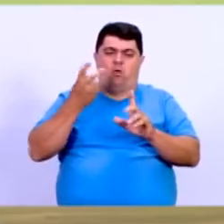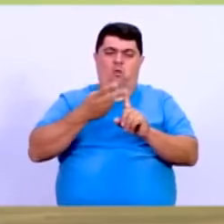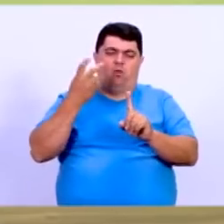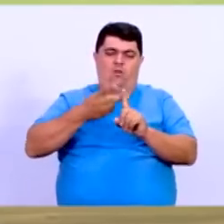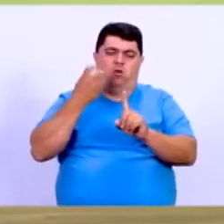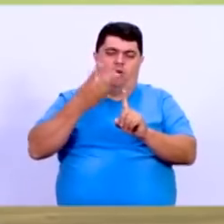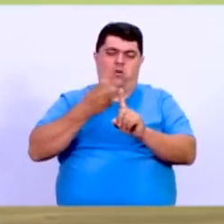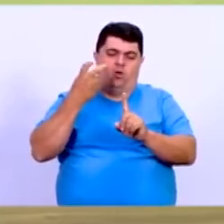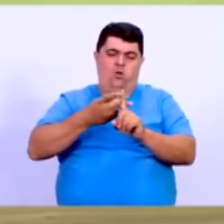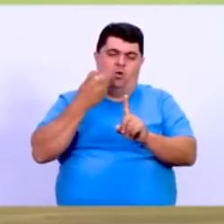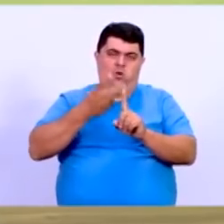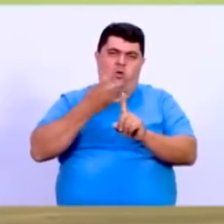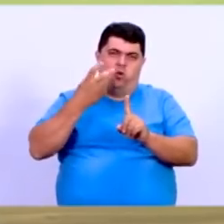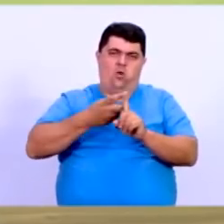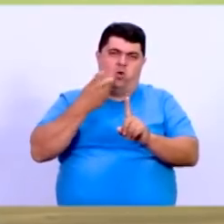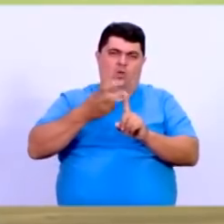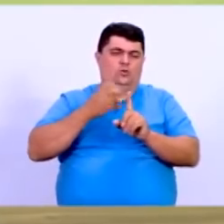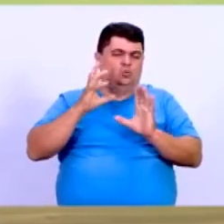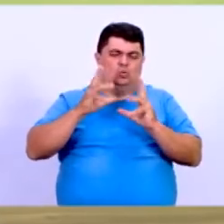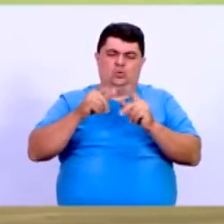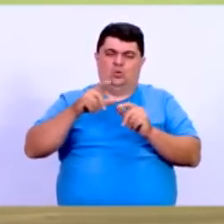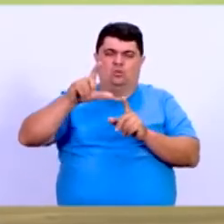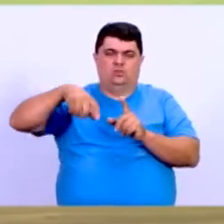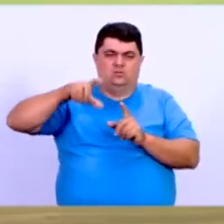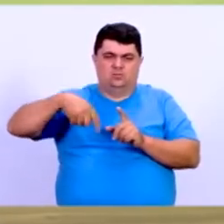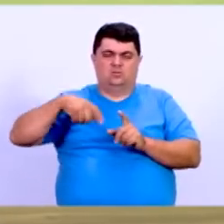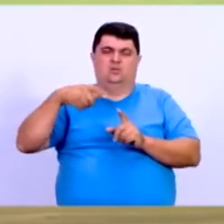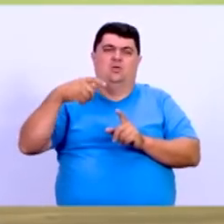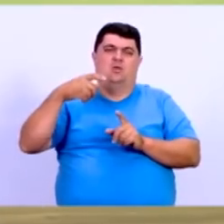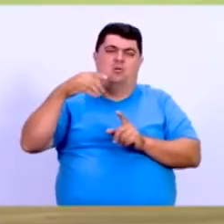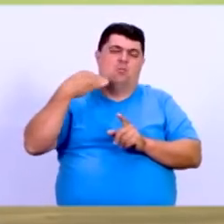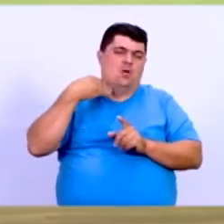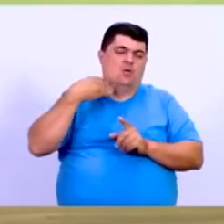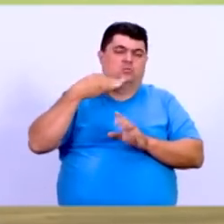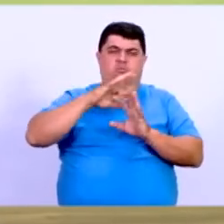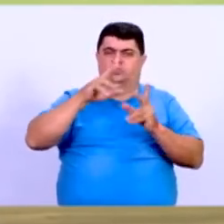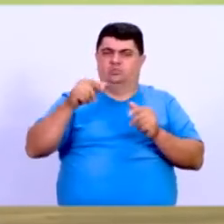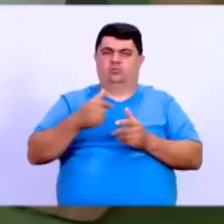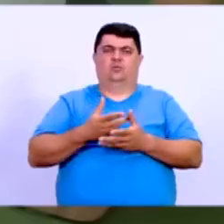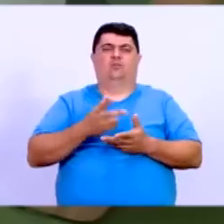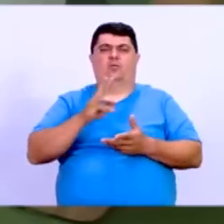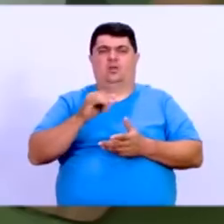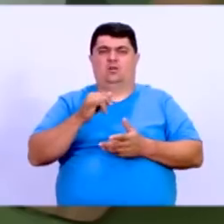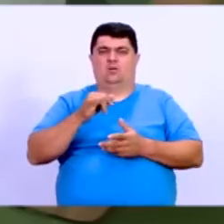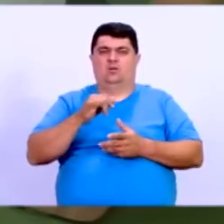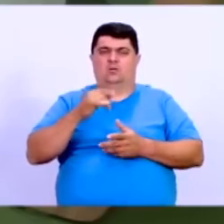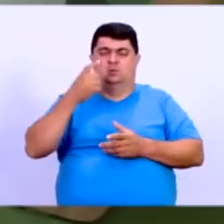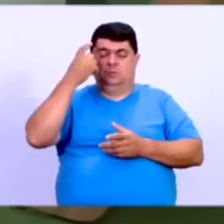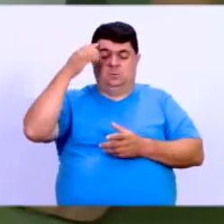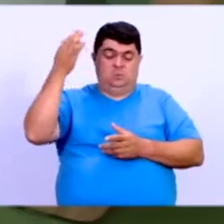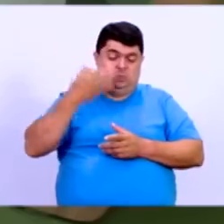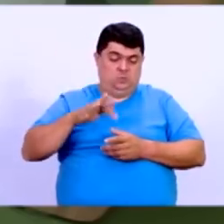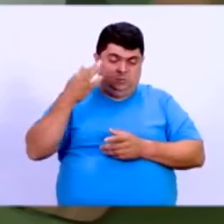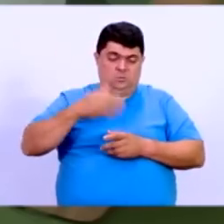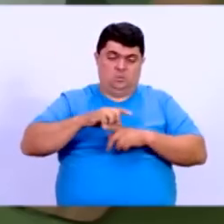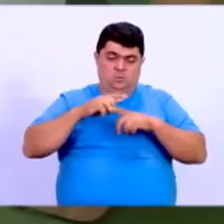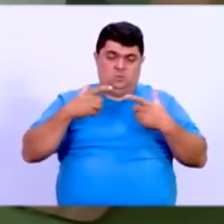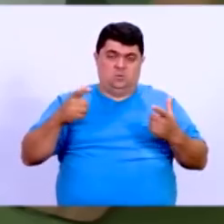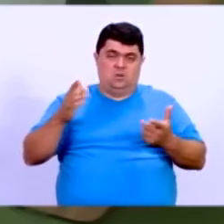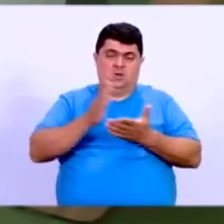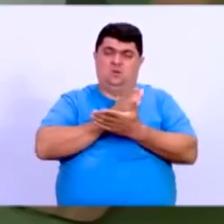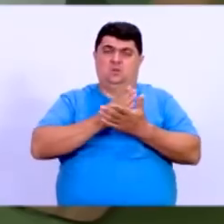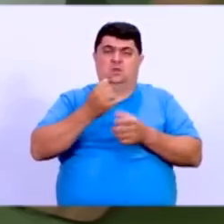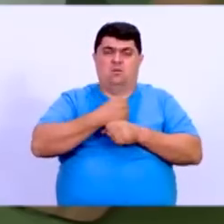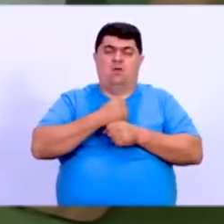rede, a seus dados de banco, cartões de crédito, e aí a dor de cabeça é muito grande, né, muito professor? grande, e às vezes as pessoas passam anos sem saber que